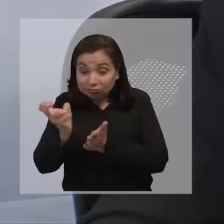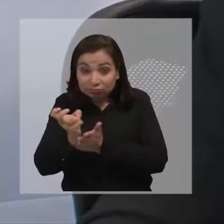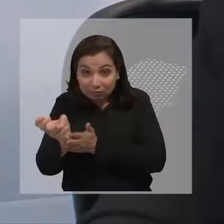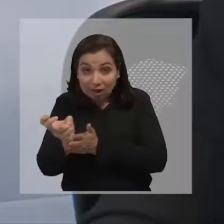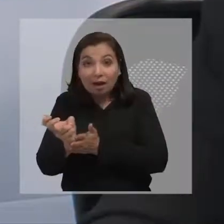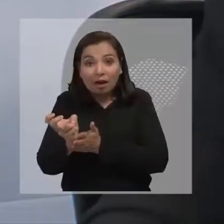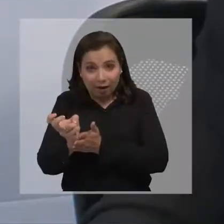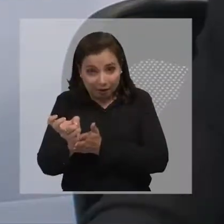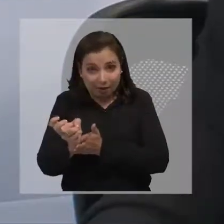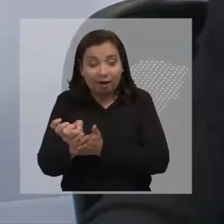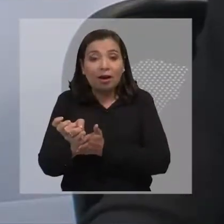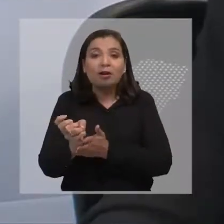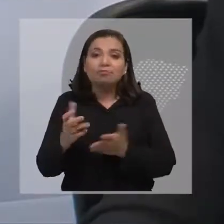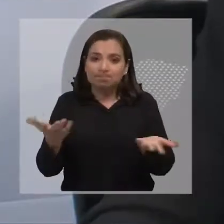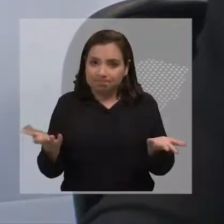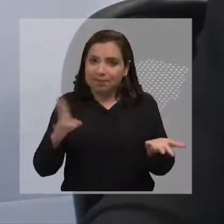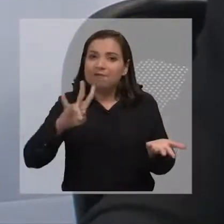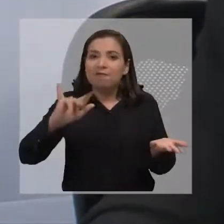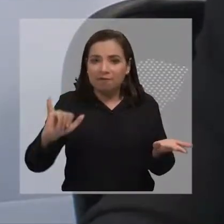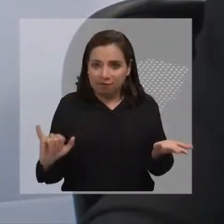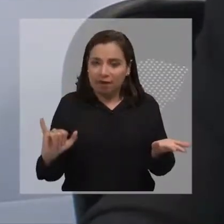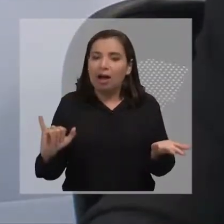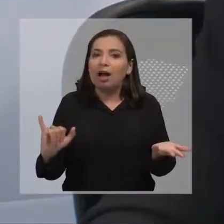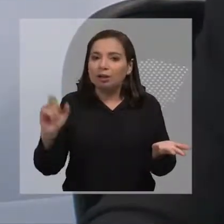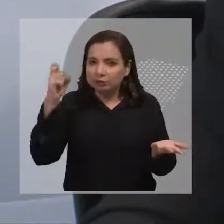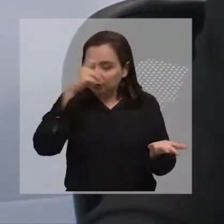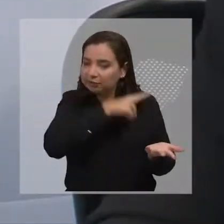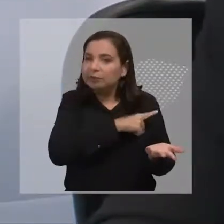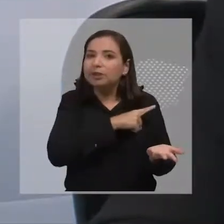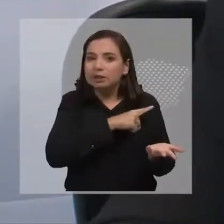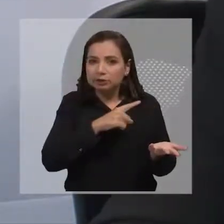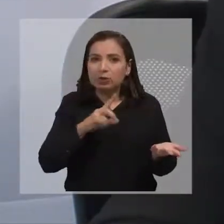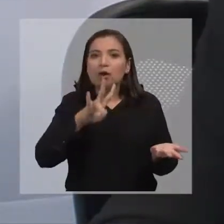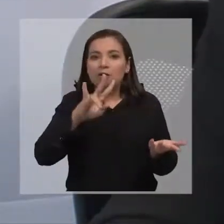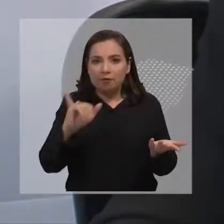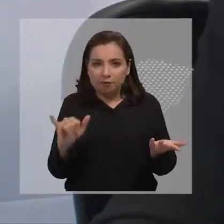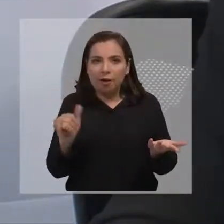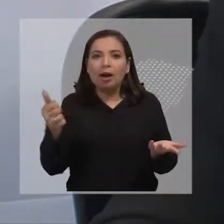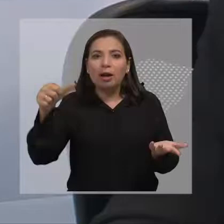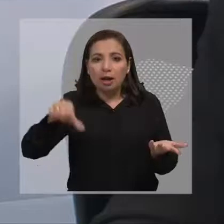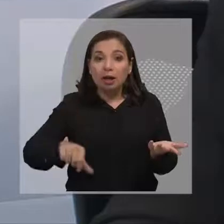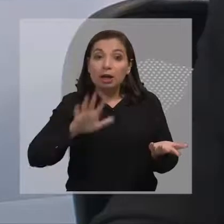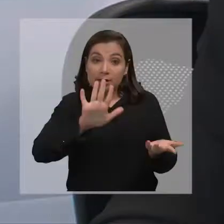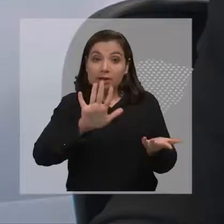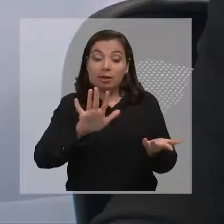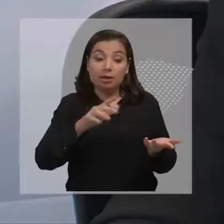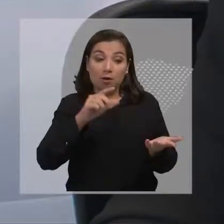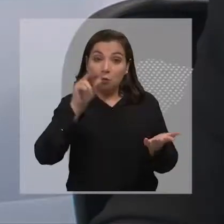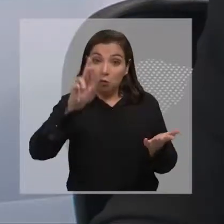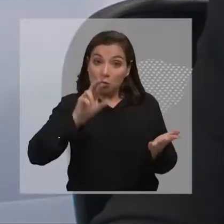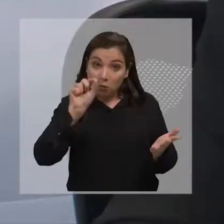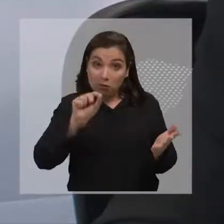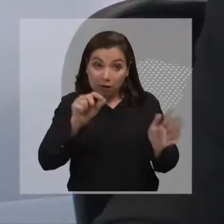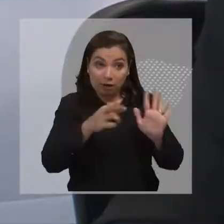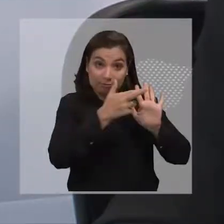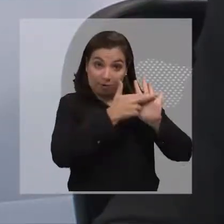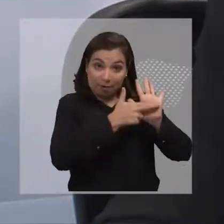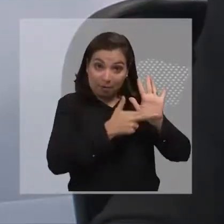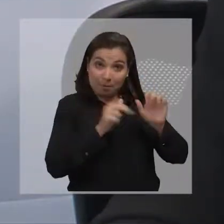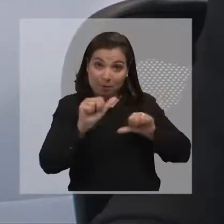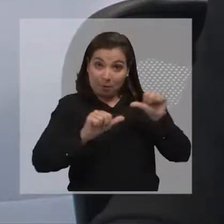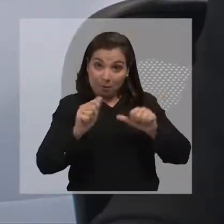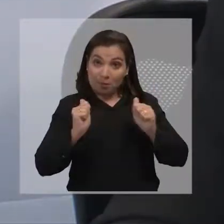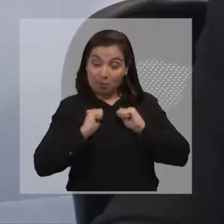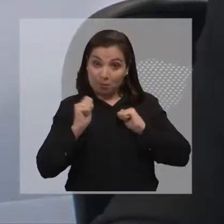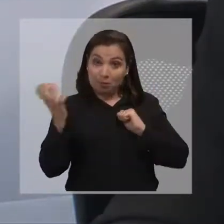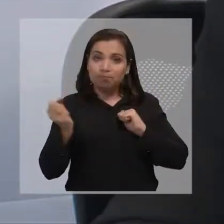governo federal, eu acho que a situação tem de se agravar e a reforma da Previdência cada vez mais se tornar uma miragem.